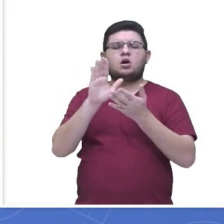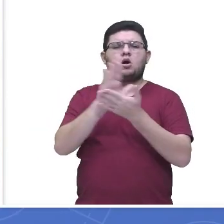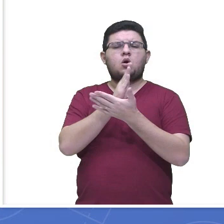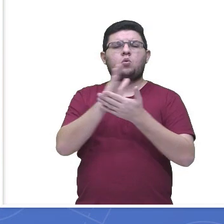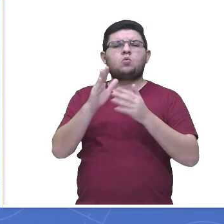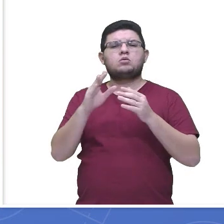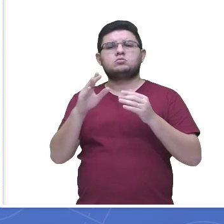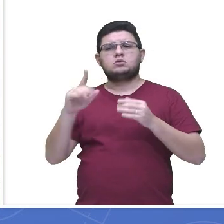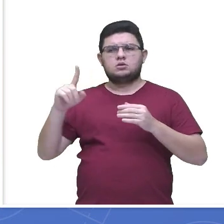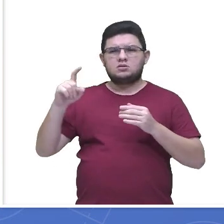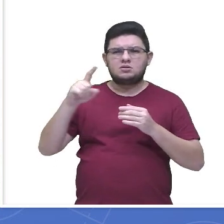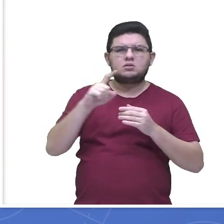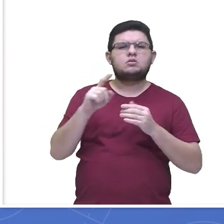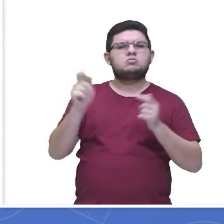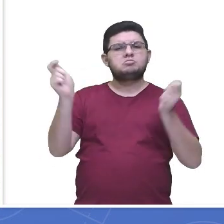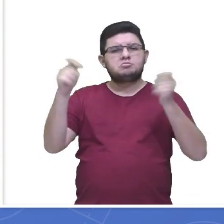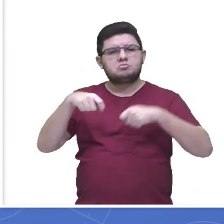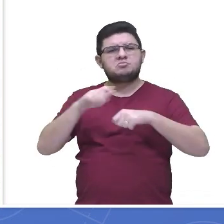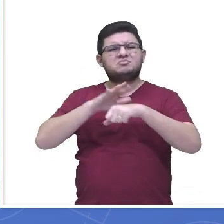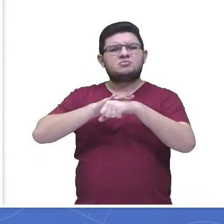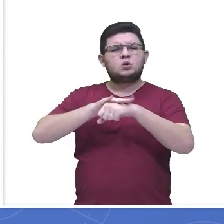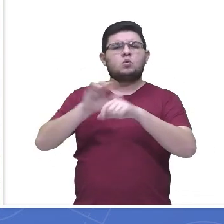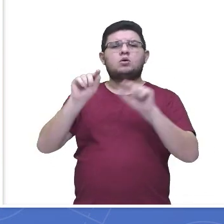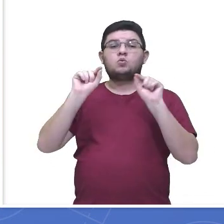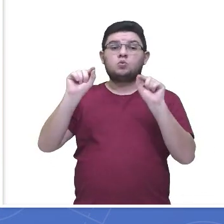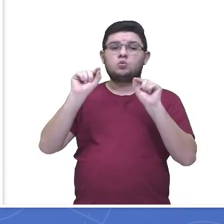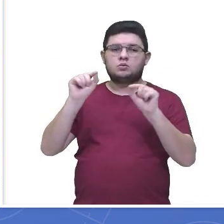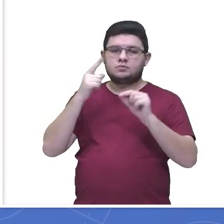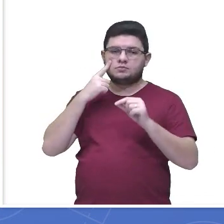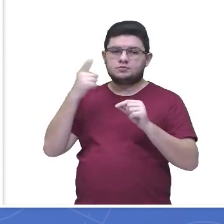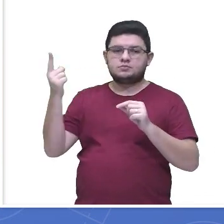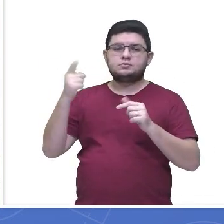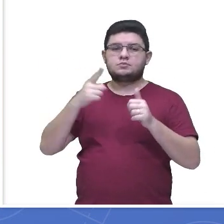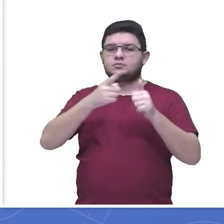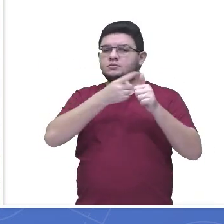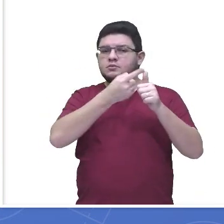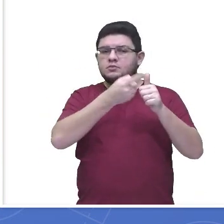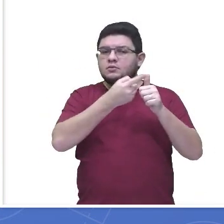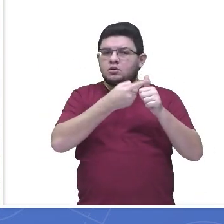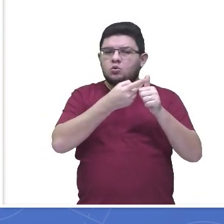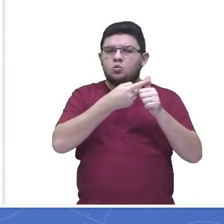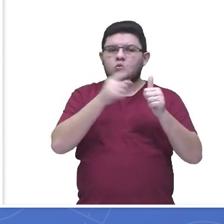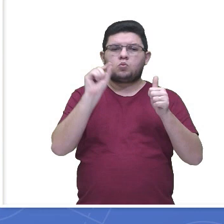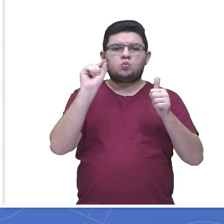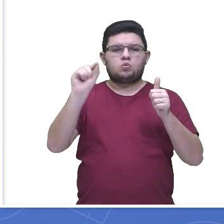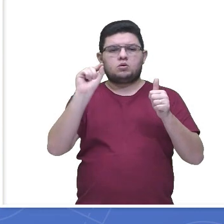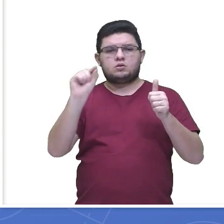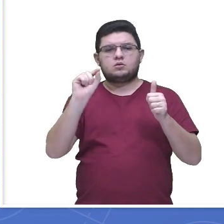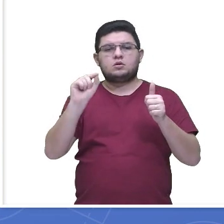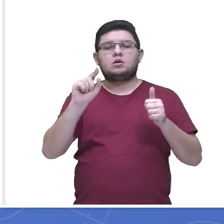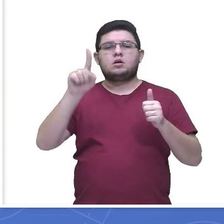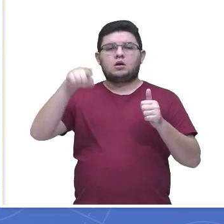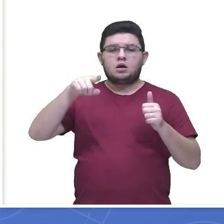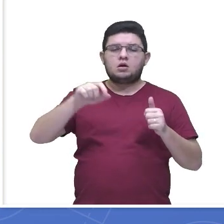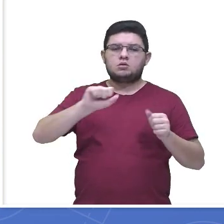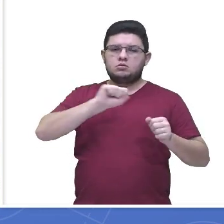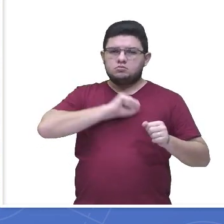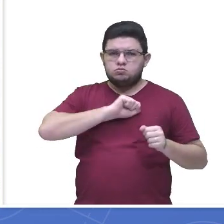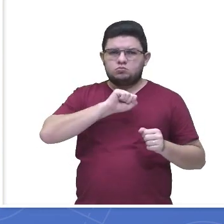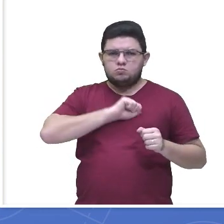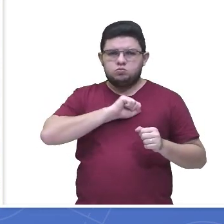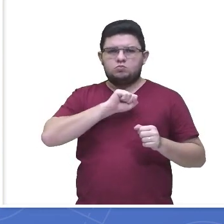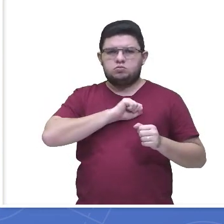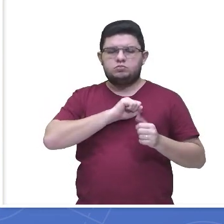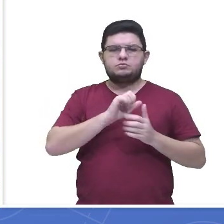relacionadas com as bactérias. O primeiro exemplo que a gente observa é a tuberculose, né?